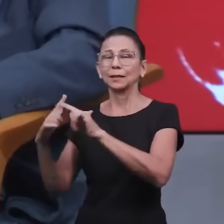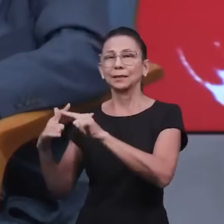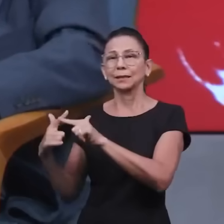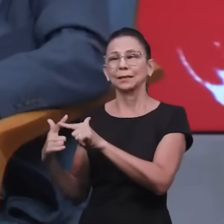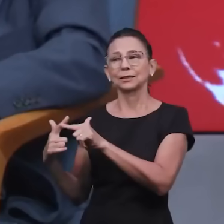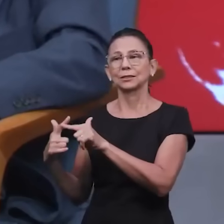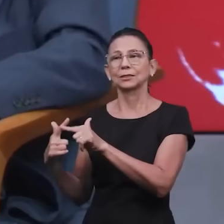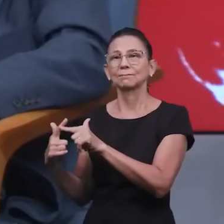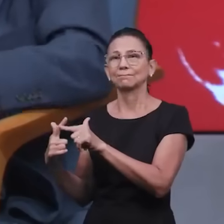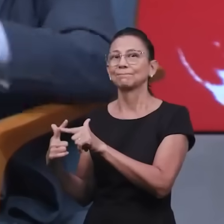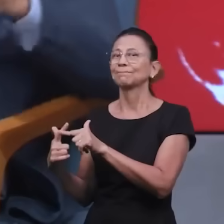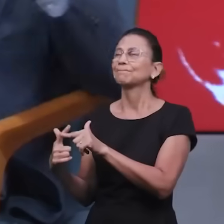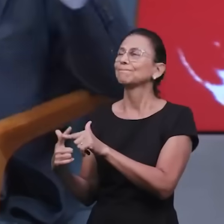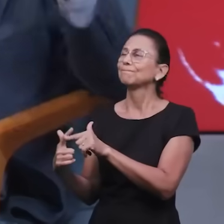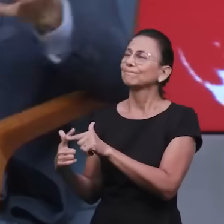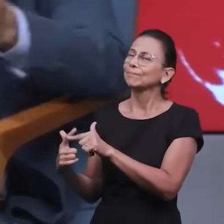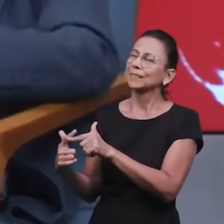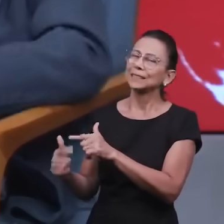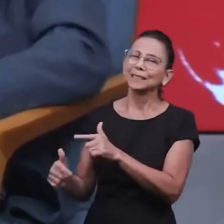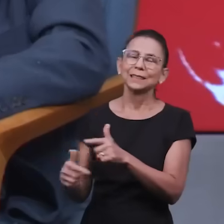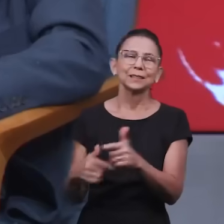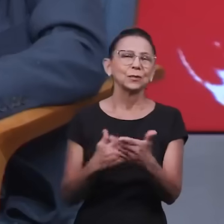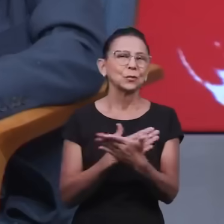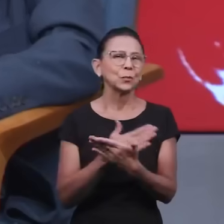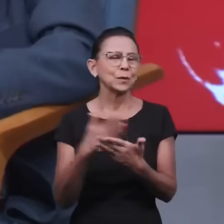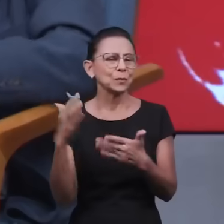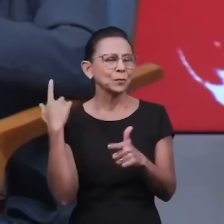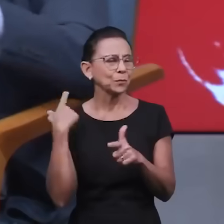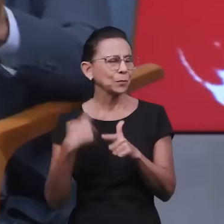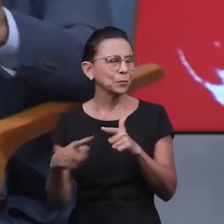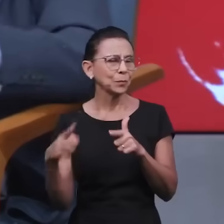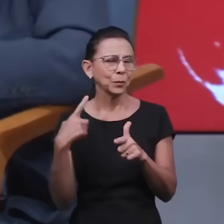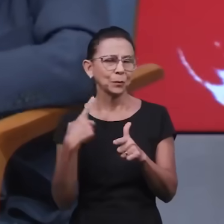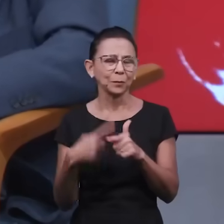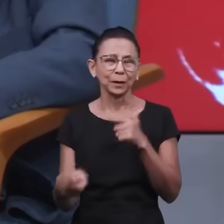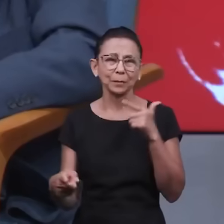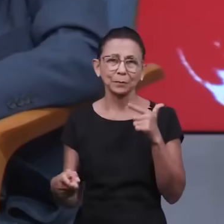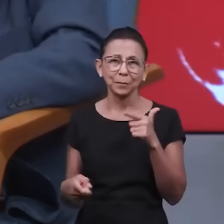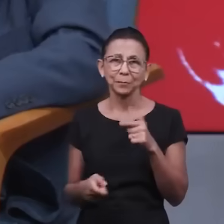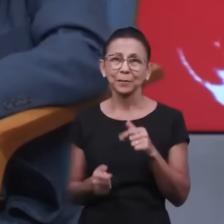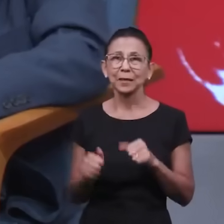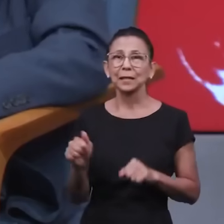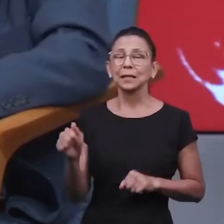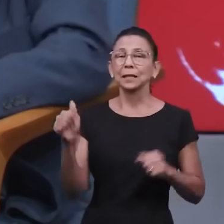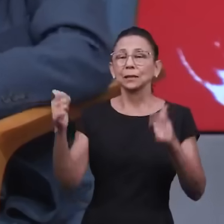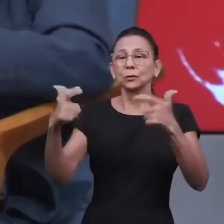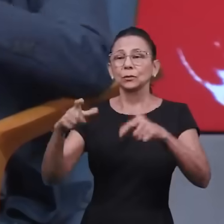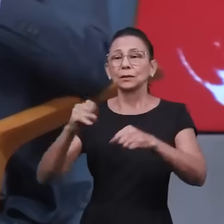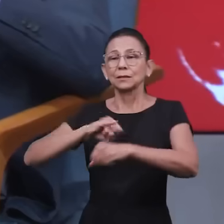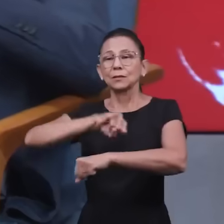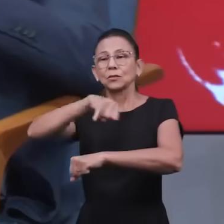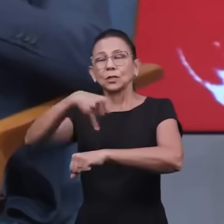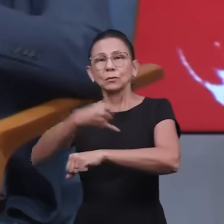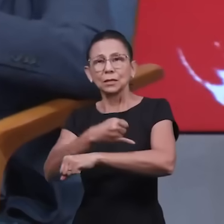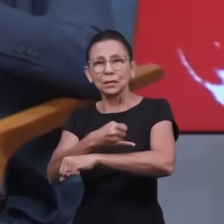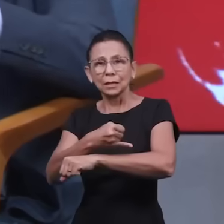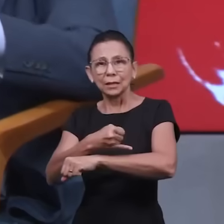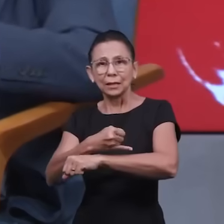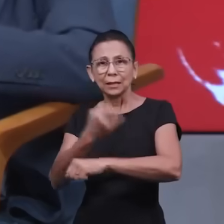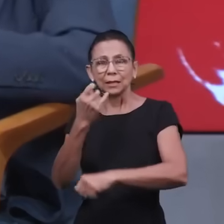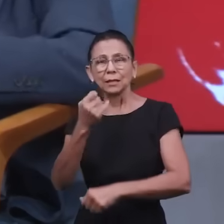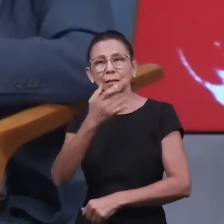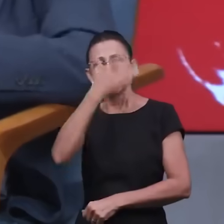igreja, criou aquele problema todo. Isso deu origem ao Concílio de Jerusalém para colocar